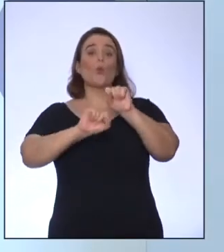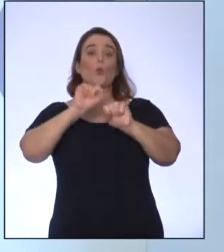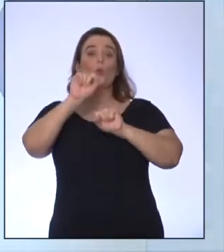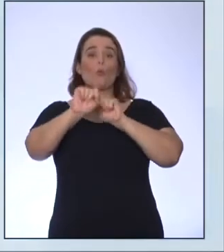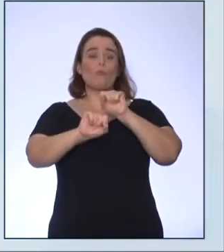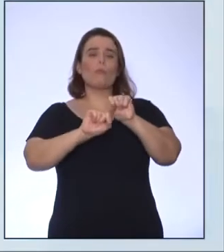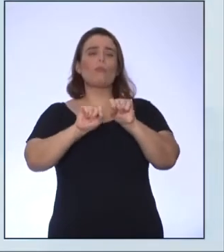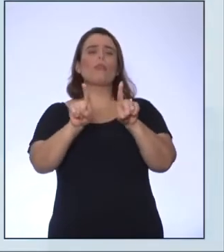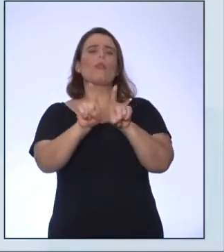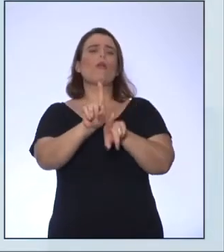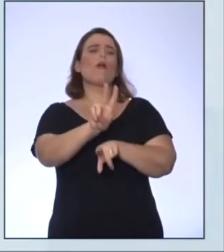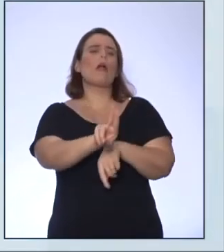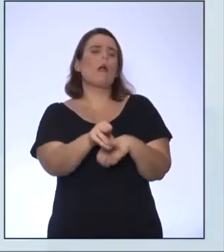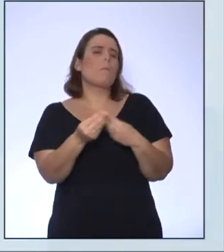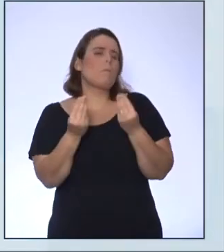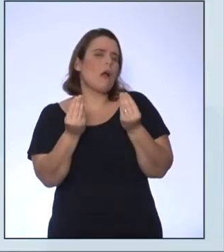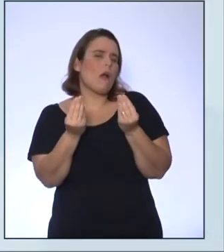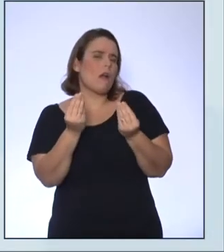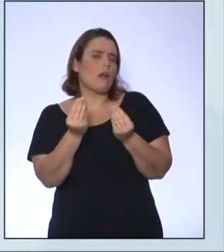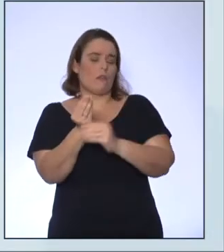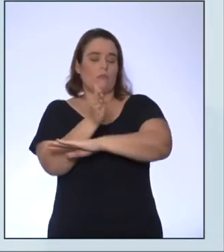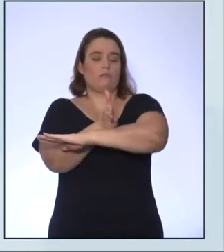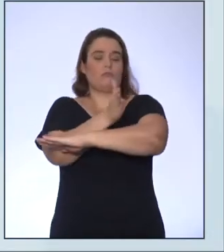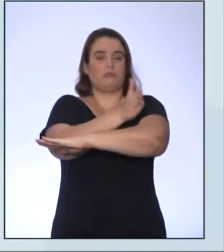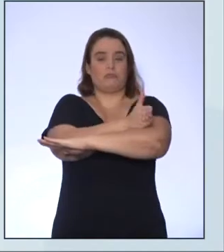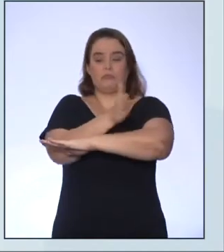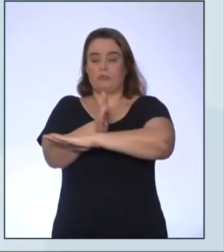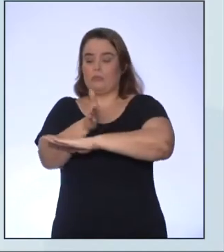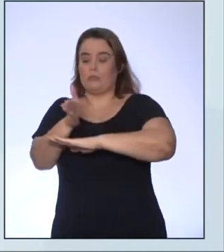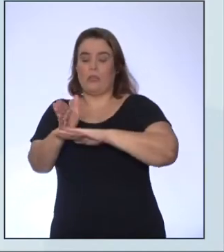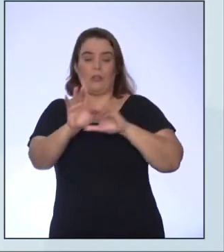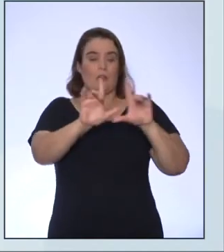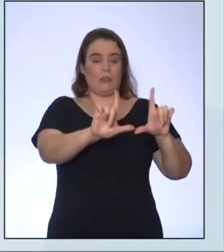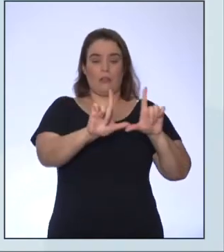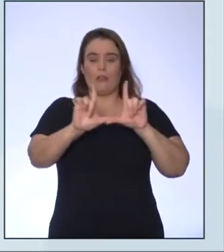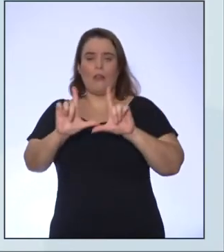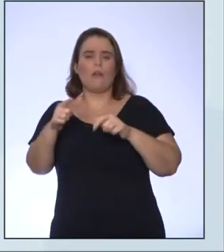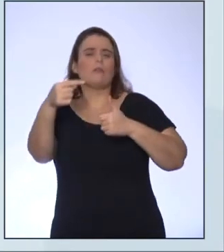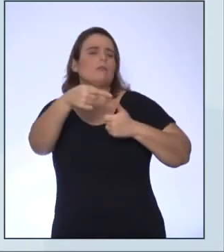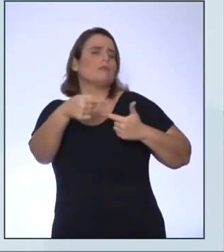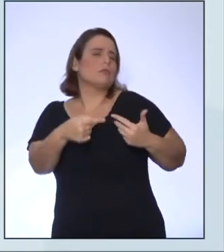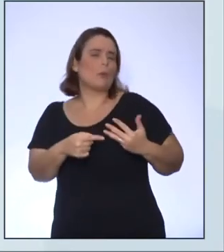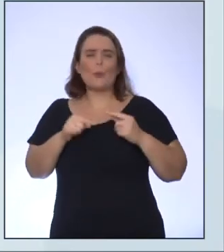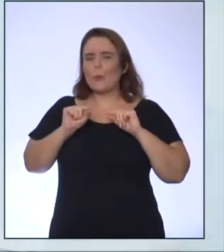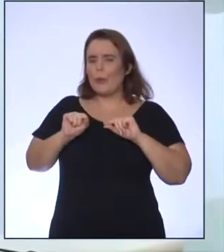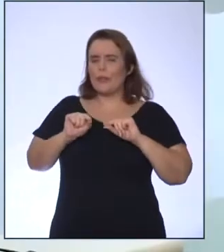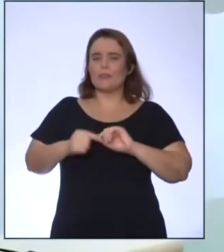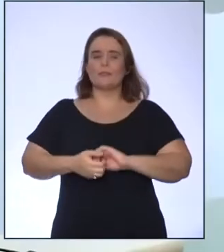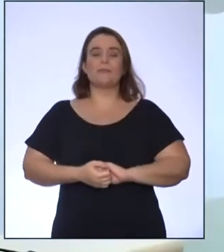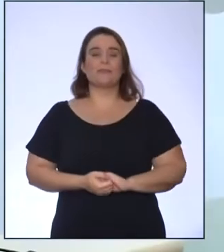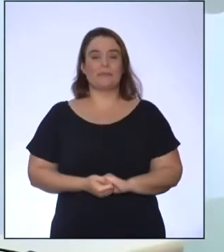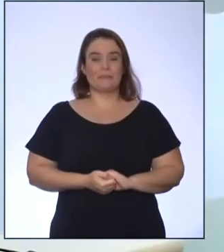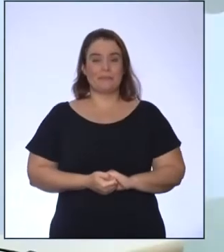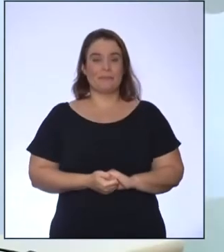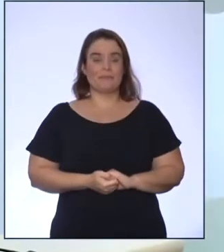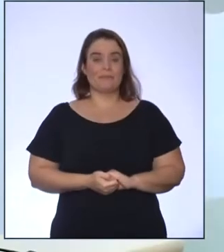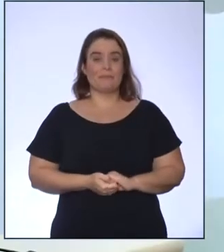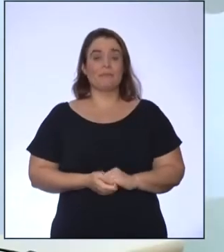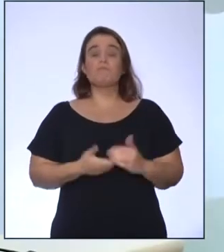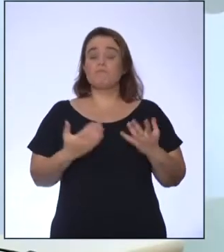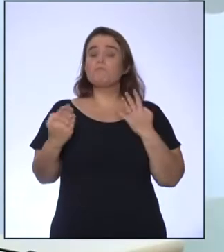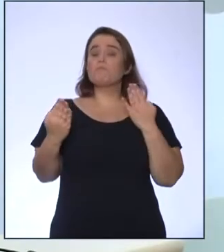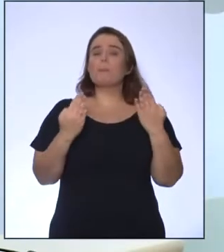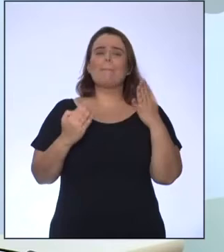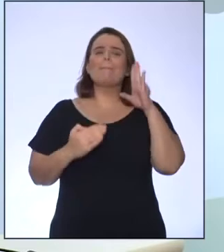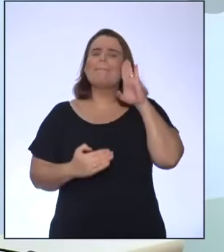né, da Avenida Paulista em diferentes tempos. O que nós podemos listar aí, professora? Olha, a principal comparação que a